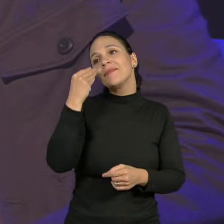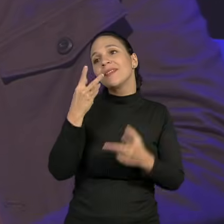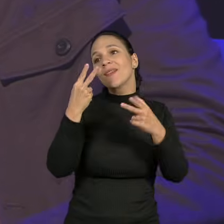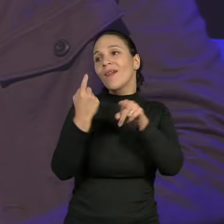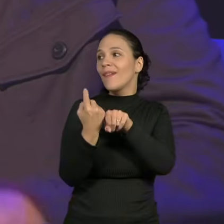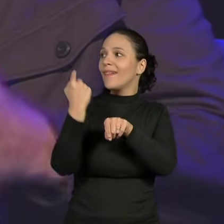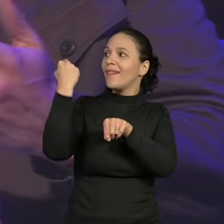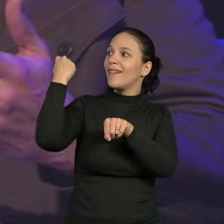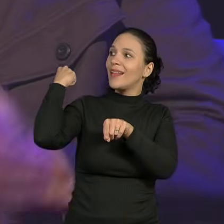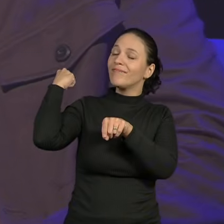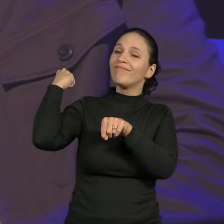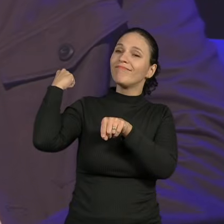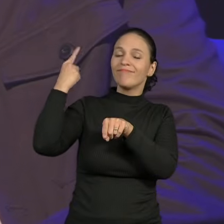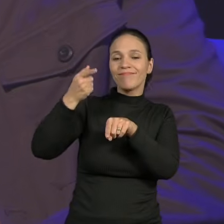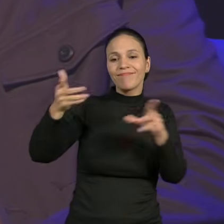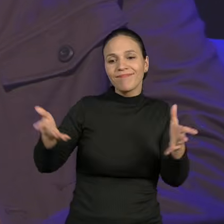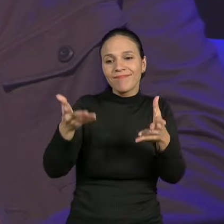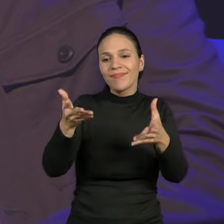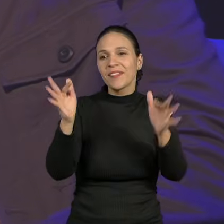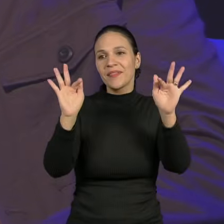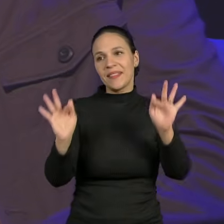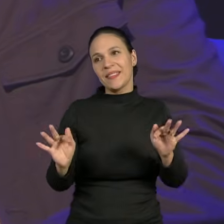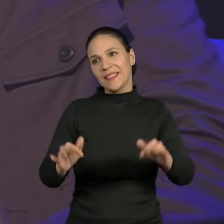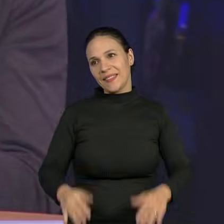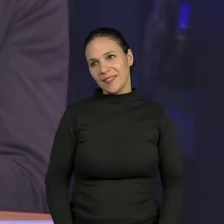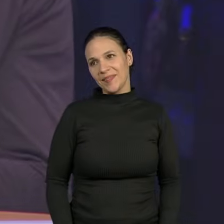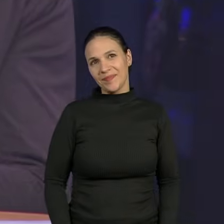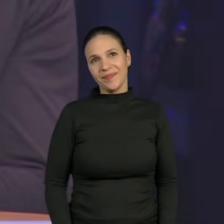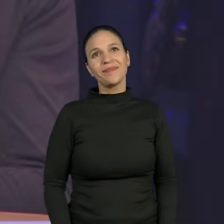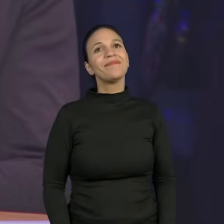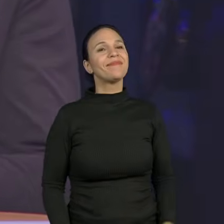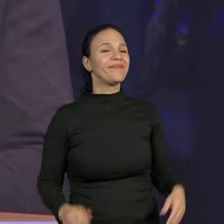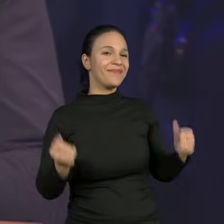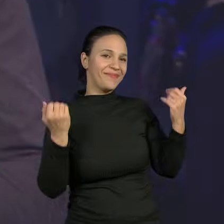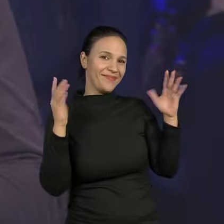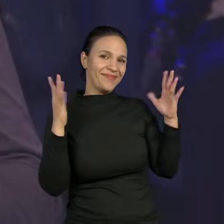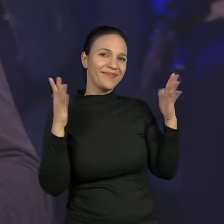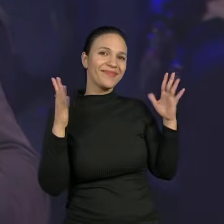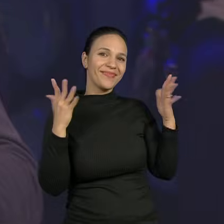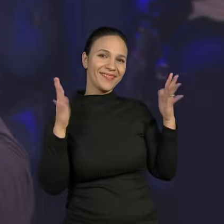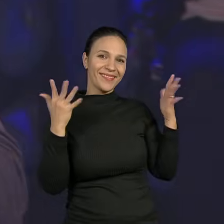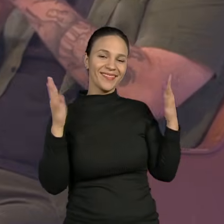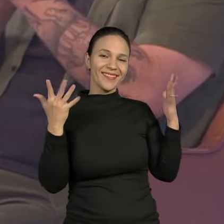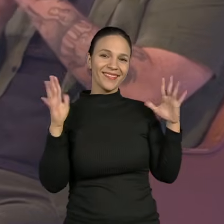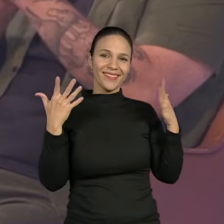uma infância mais feliz. Eu acho que